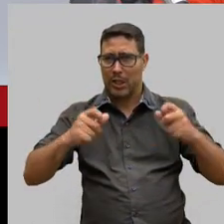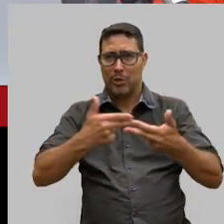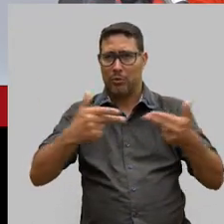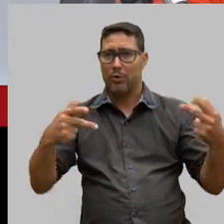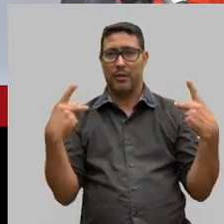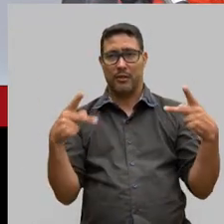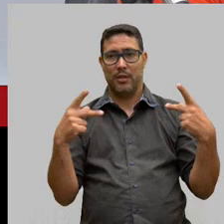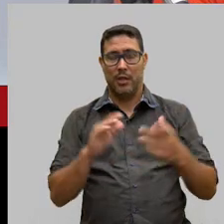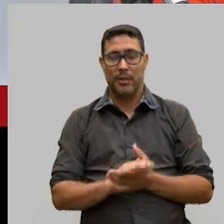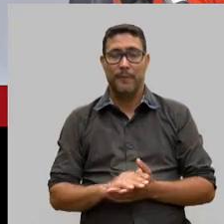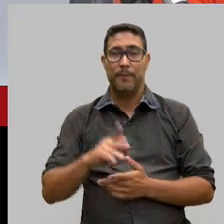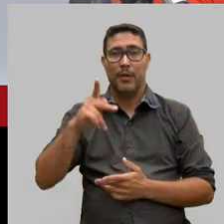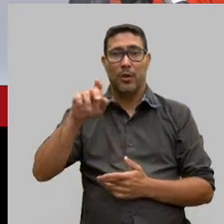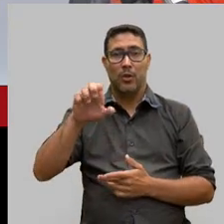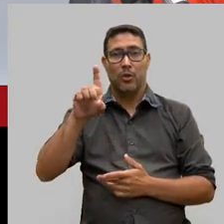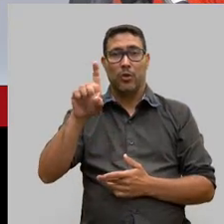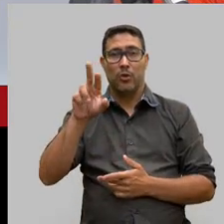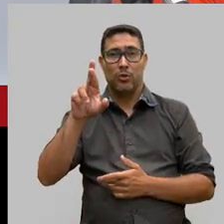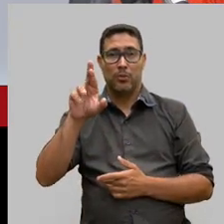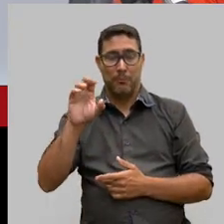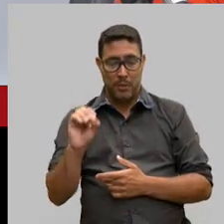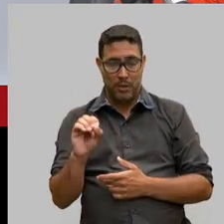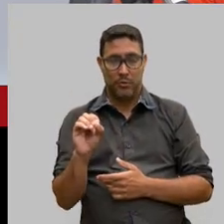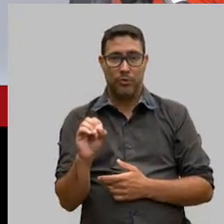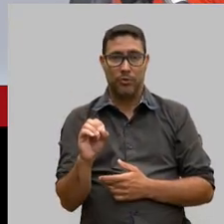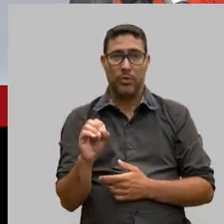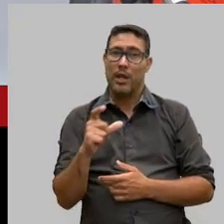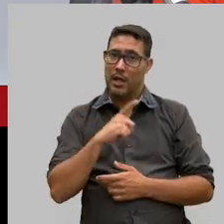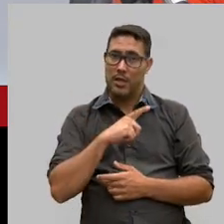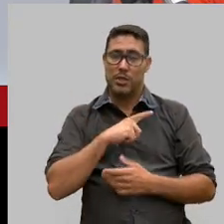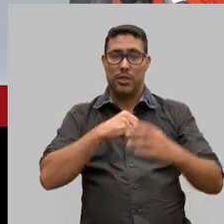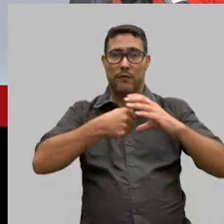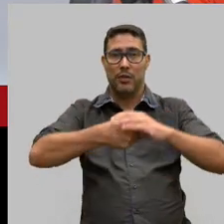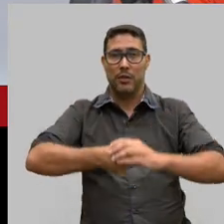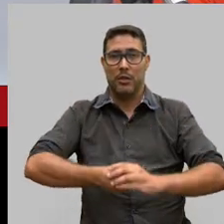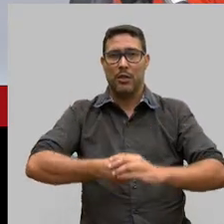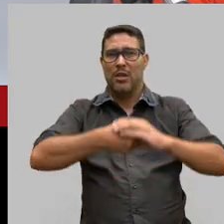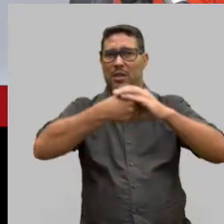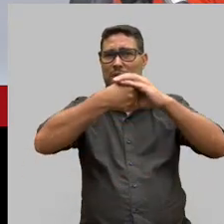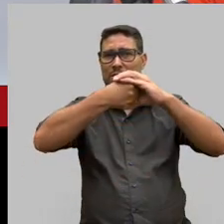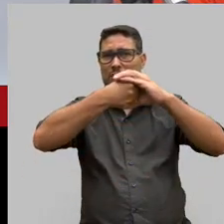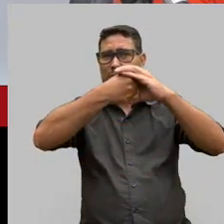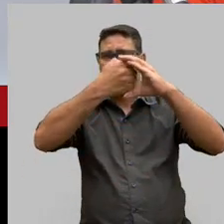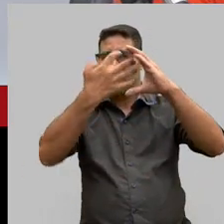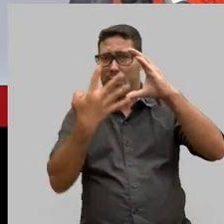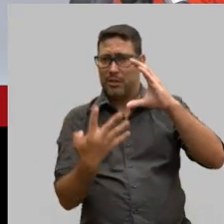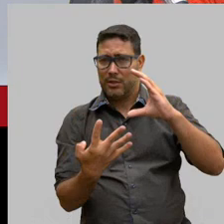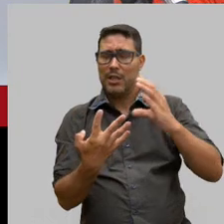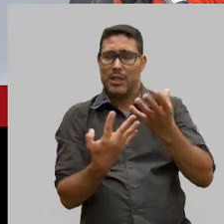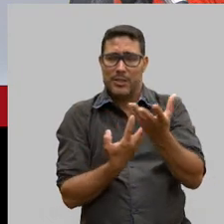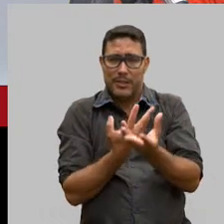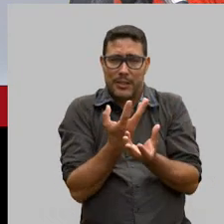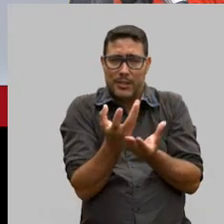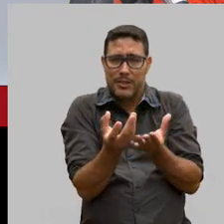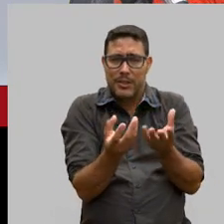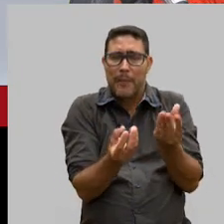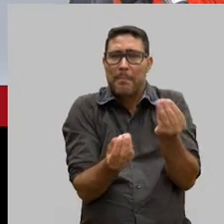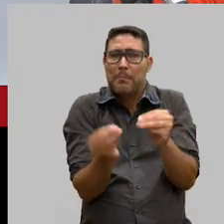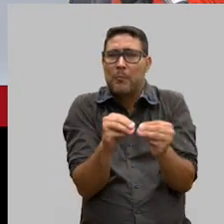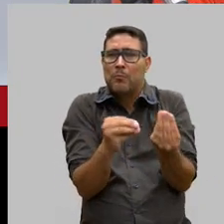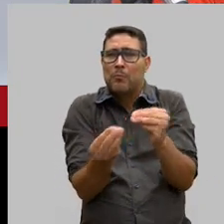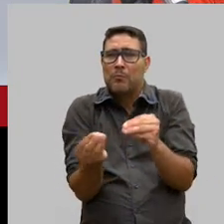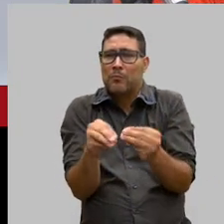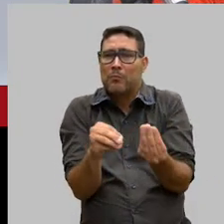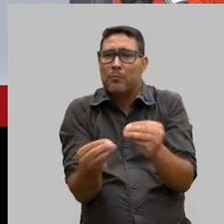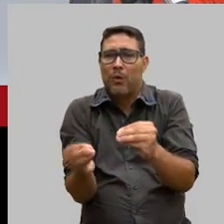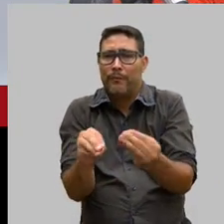Pedro desde muito pequeno mostrou características muito específicas de montagens de de de peças que se